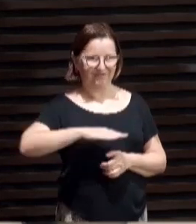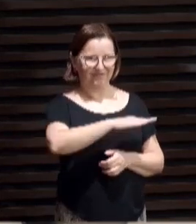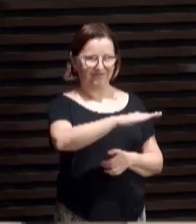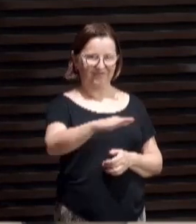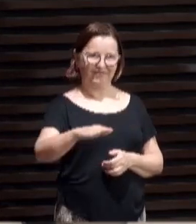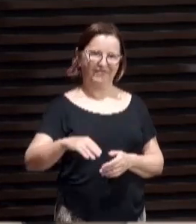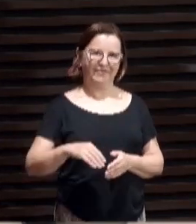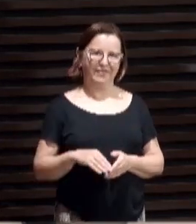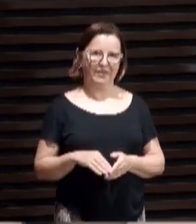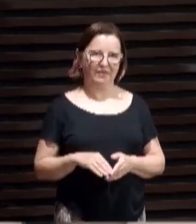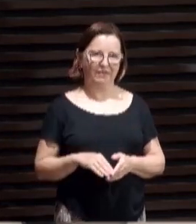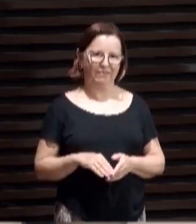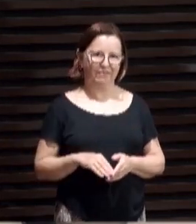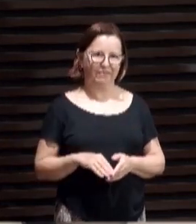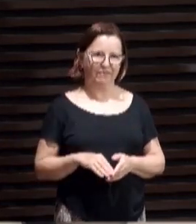Ele é tremendo.